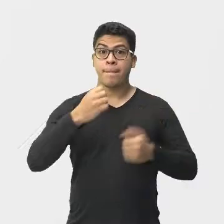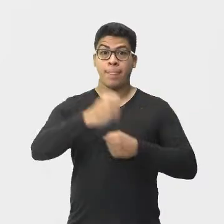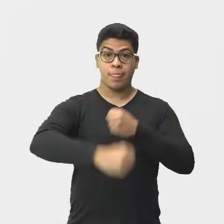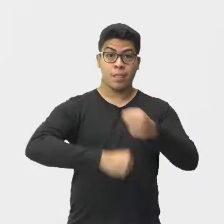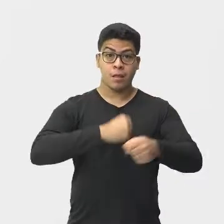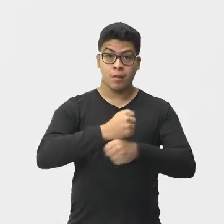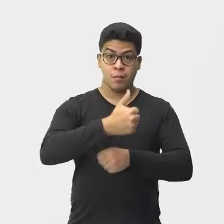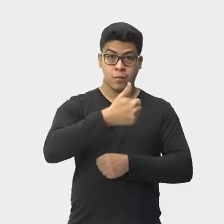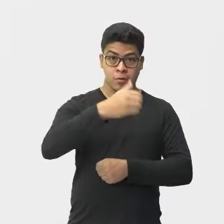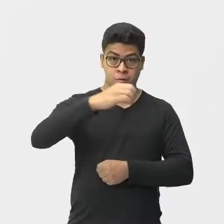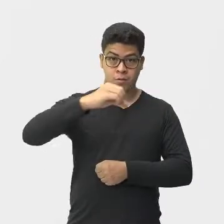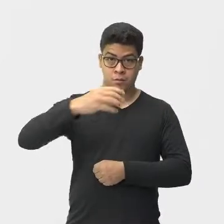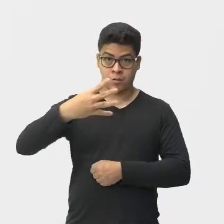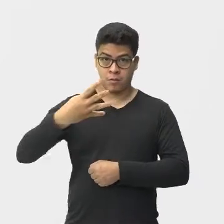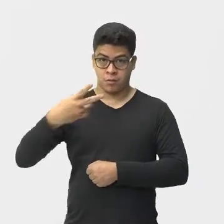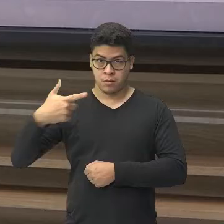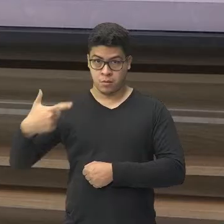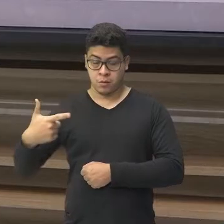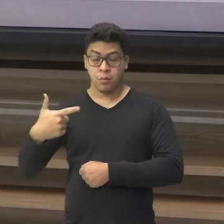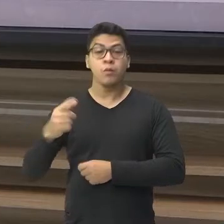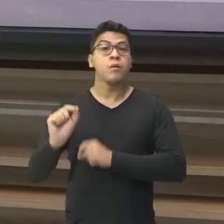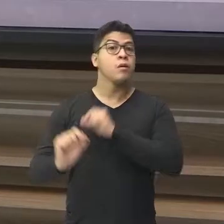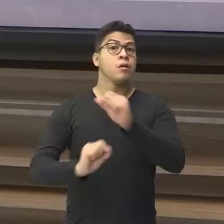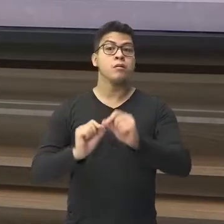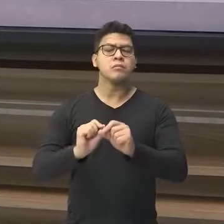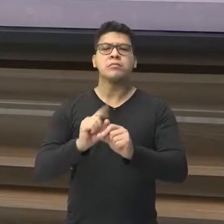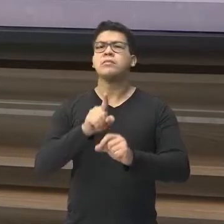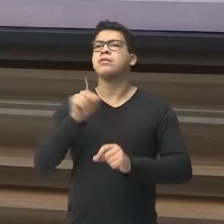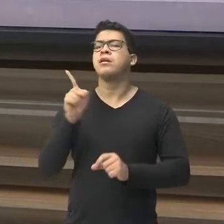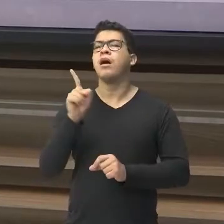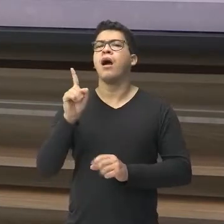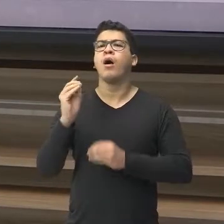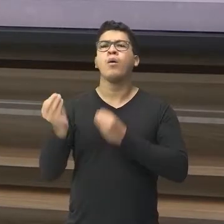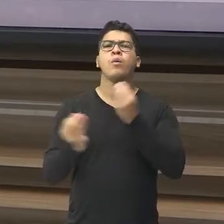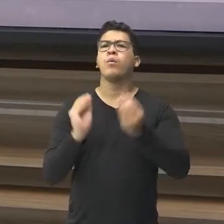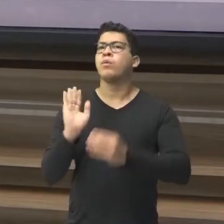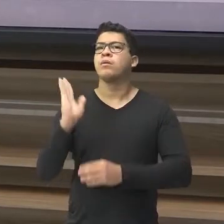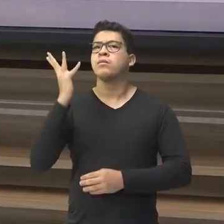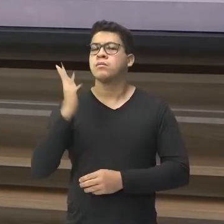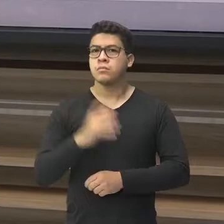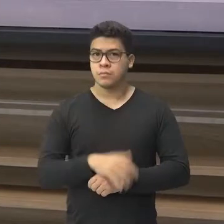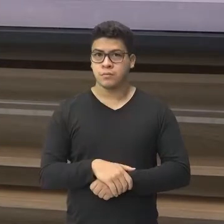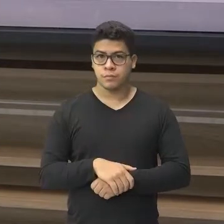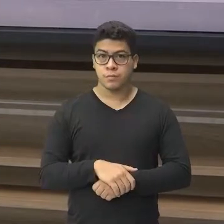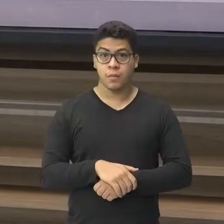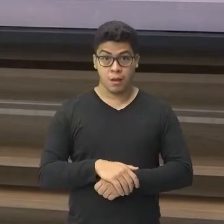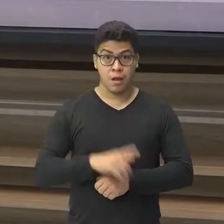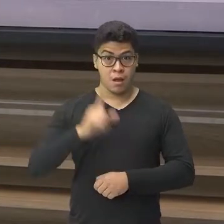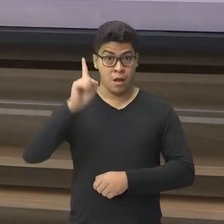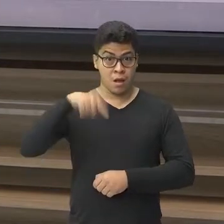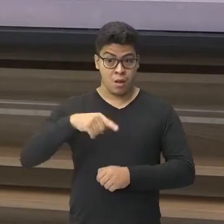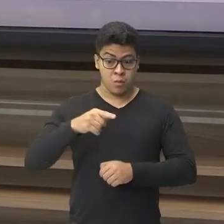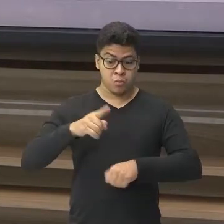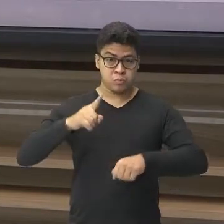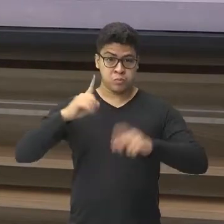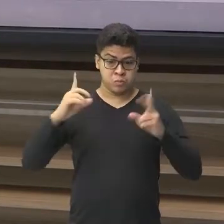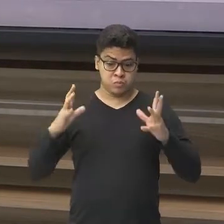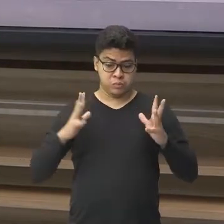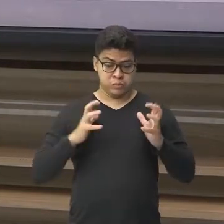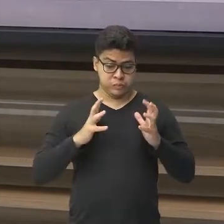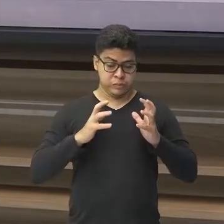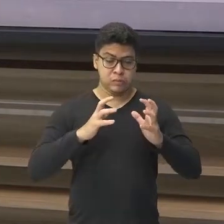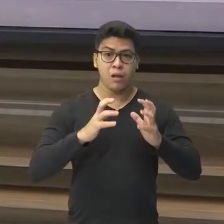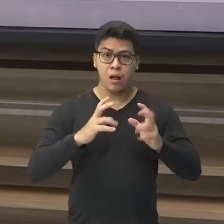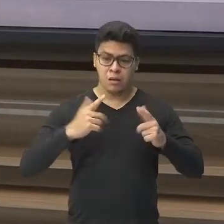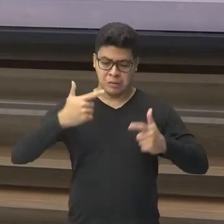1942. Gente, olha para mim, que no verão de 1942, e a gente vai ver que essa batalha, por mais que a gente veja ali